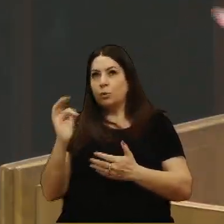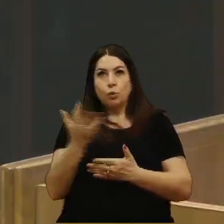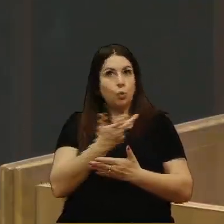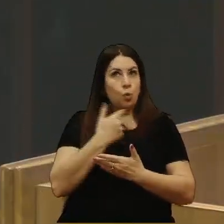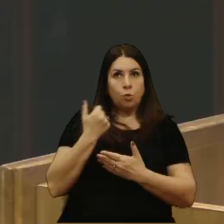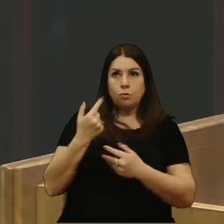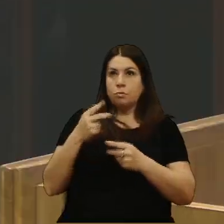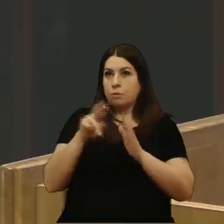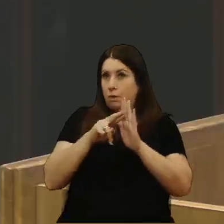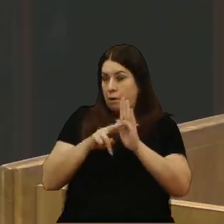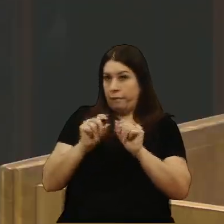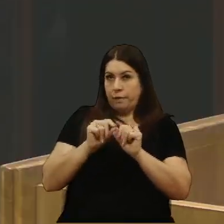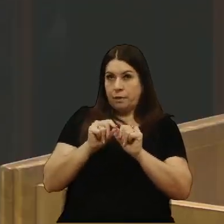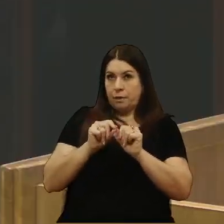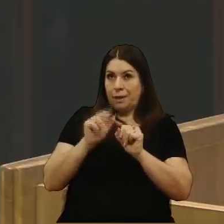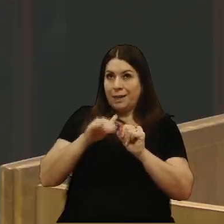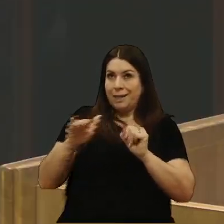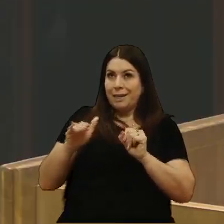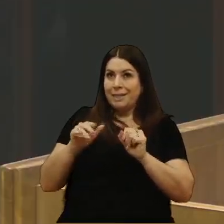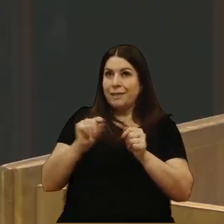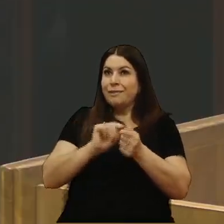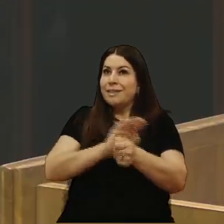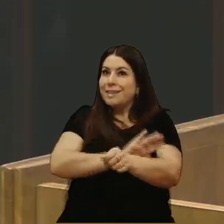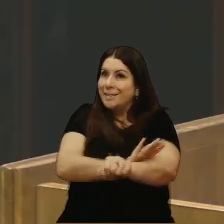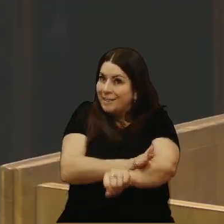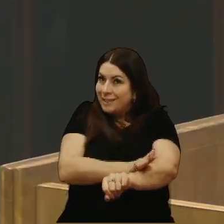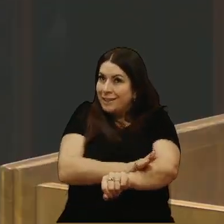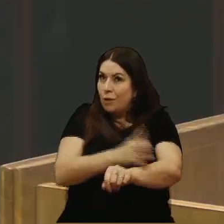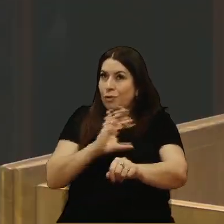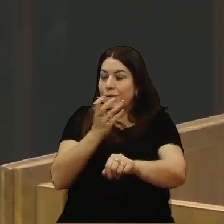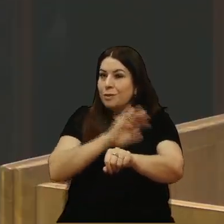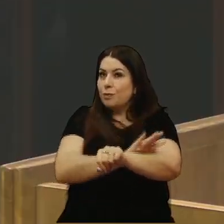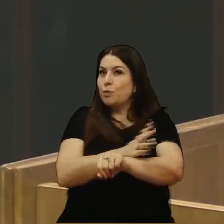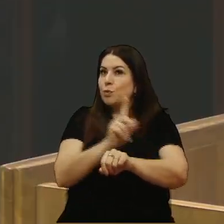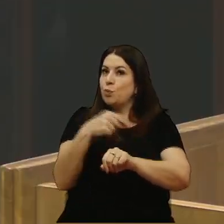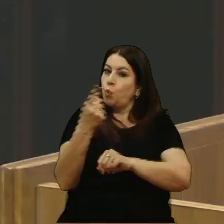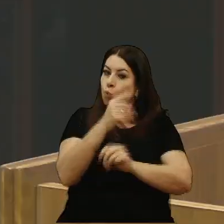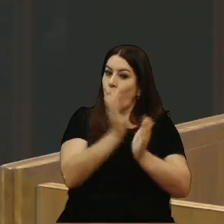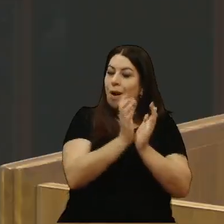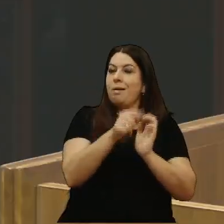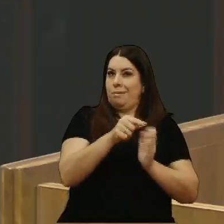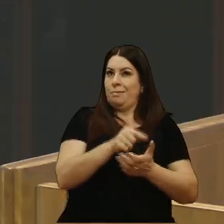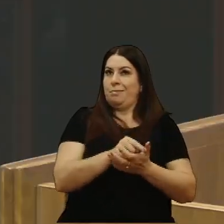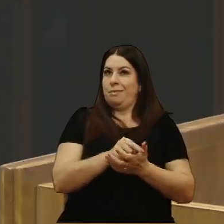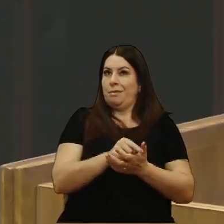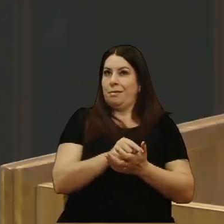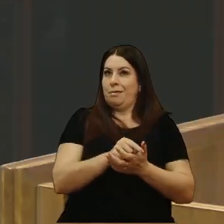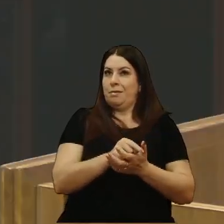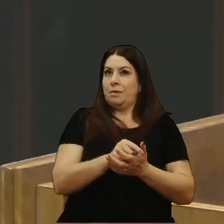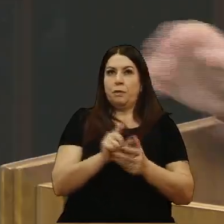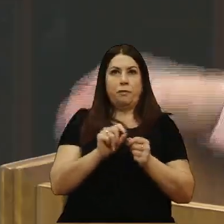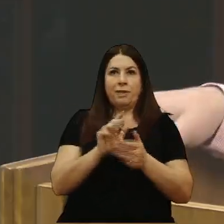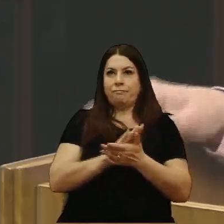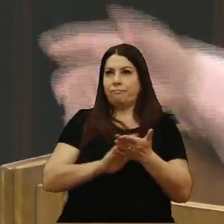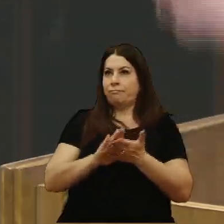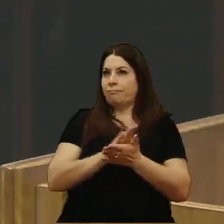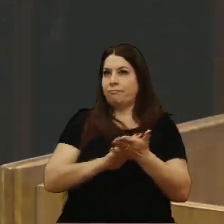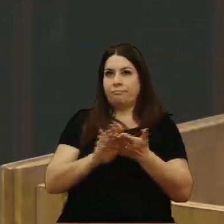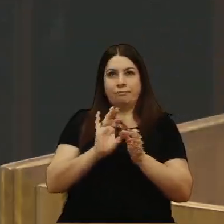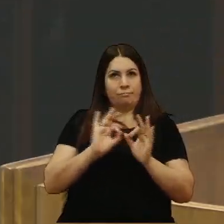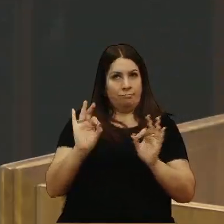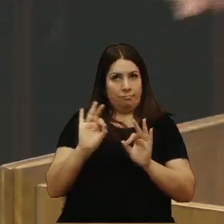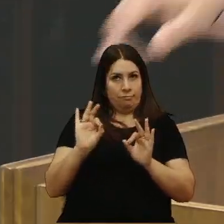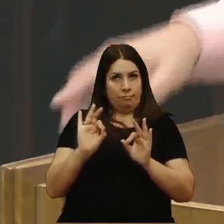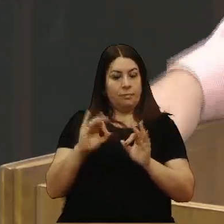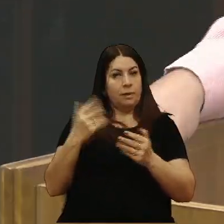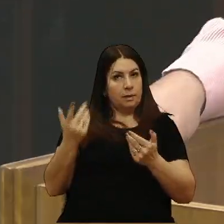os procedimentos vão ser feitos. Mas a criança sofreu racismo por outro colega e não foi tomado providência. E,